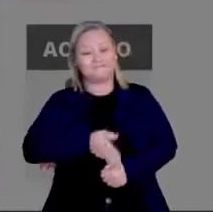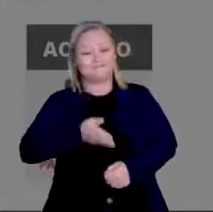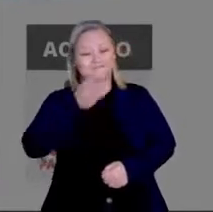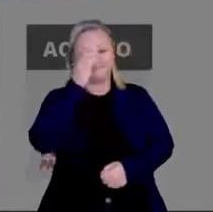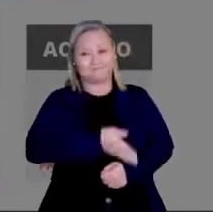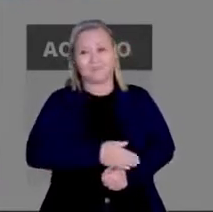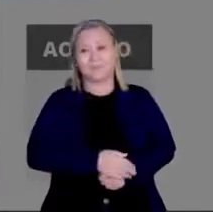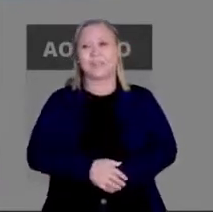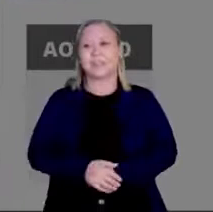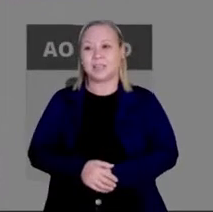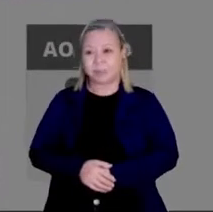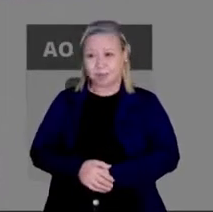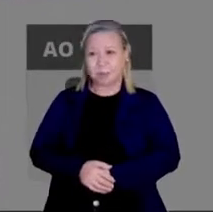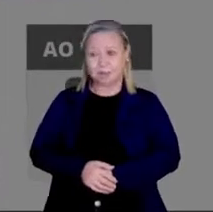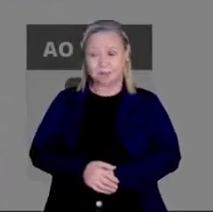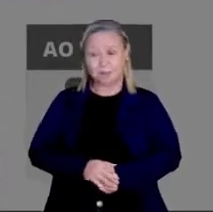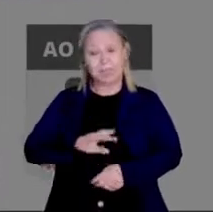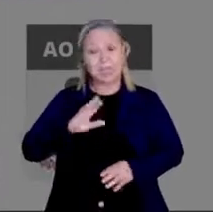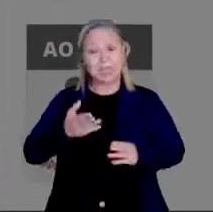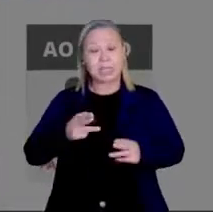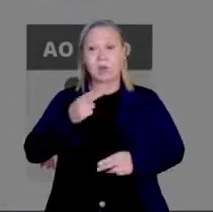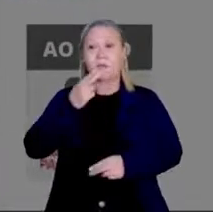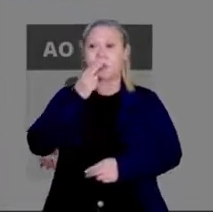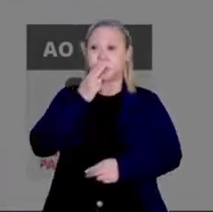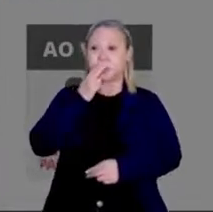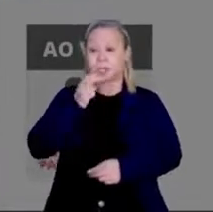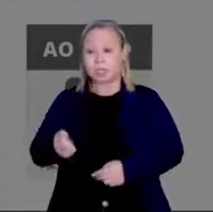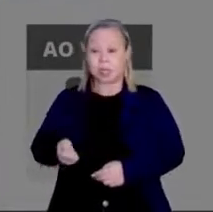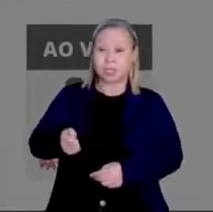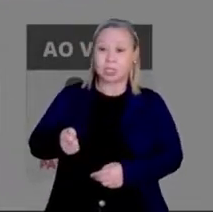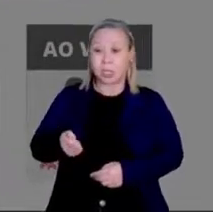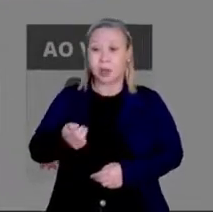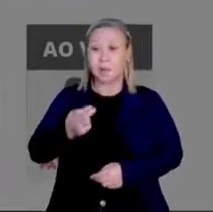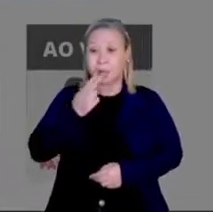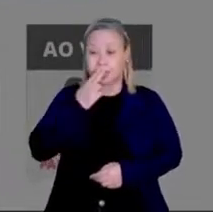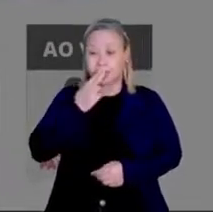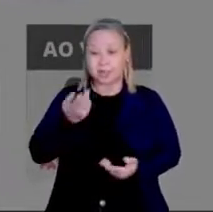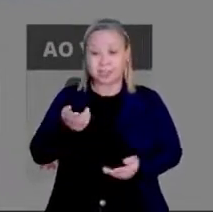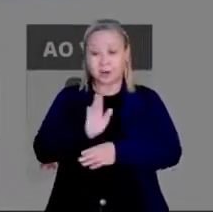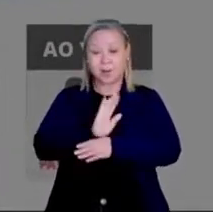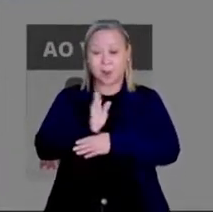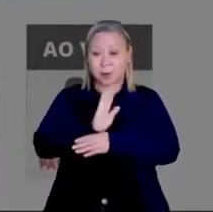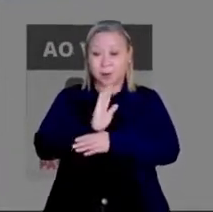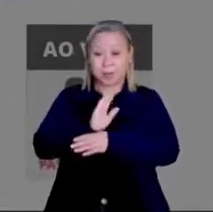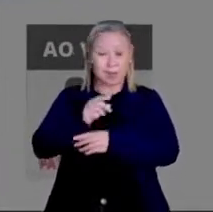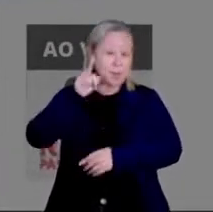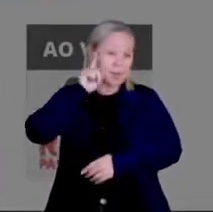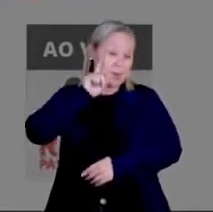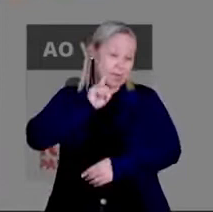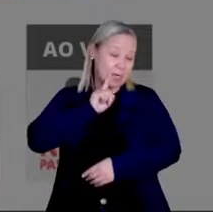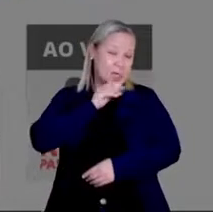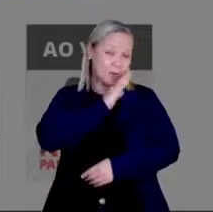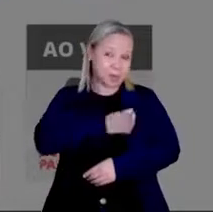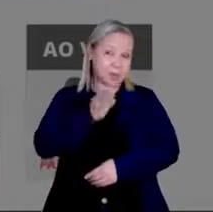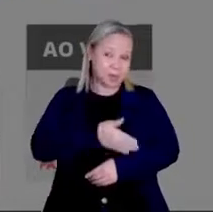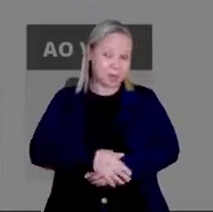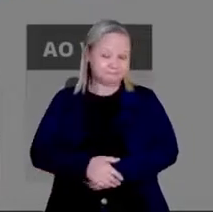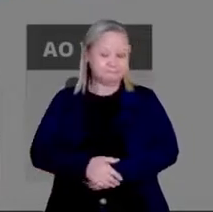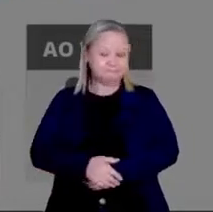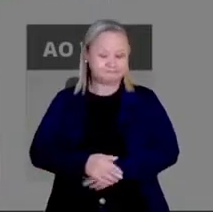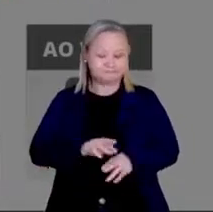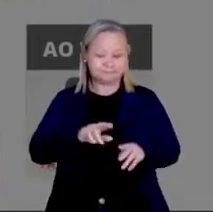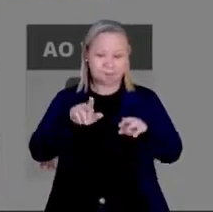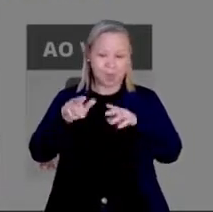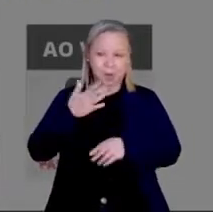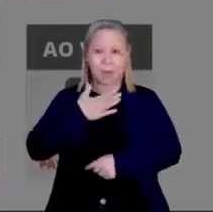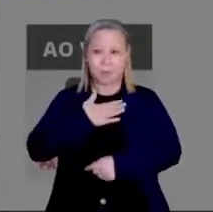almoçar e jantar todo dia. A gente vai poder comer um peixinho pescado aí no lago. A gente vai poder comer uma carnezinha